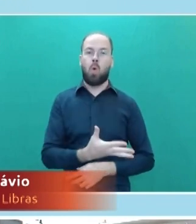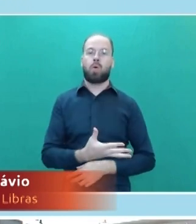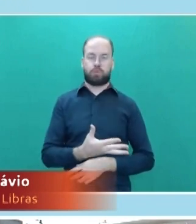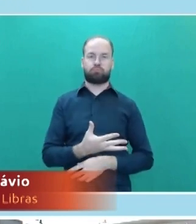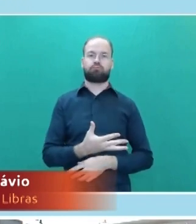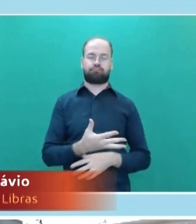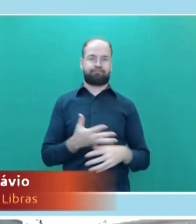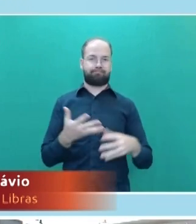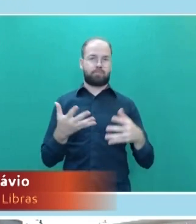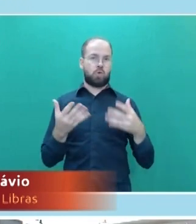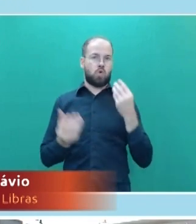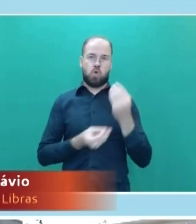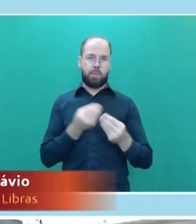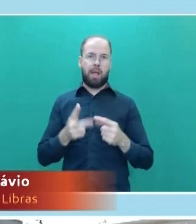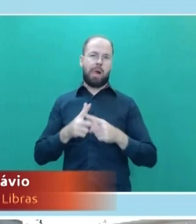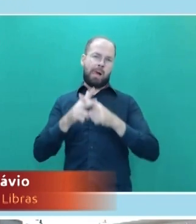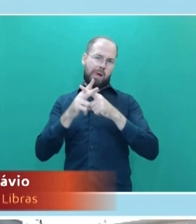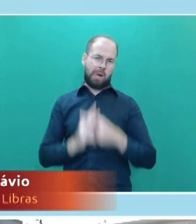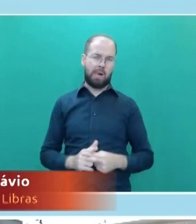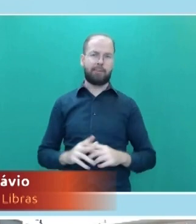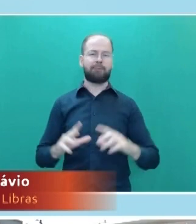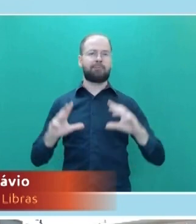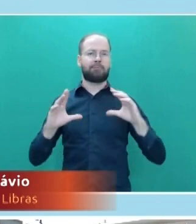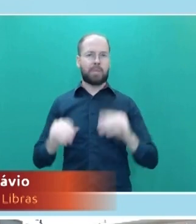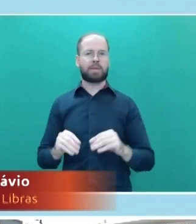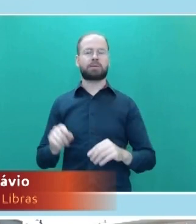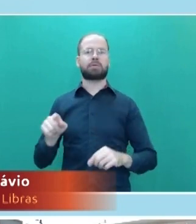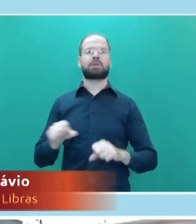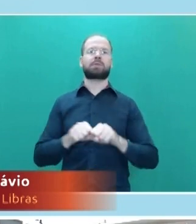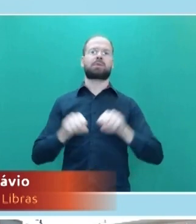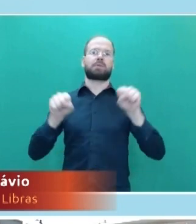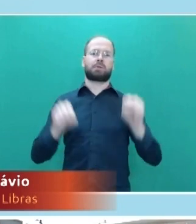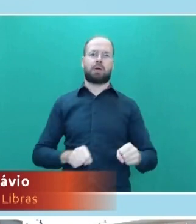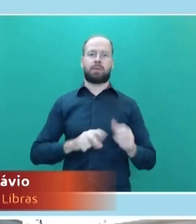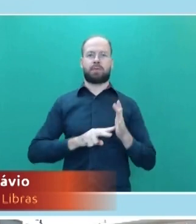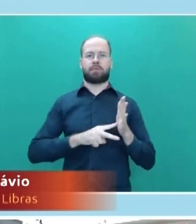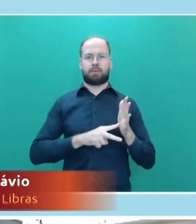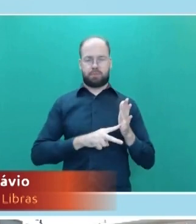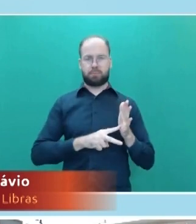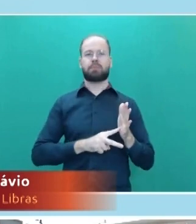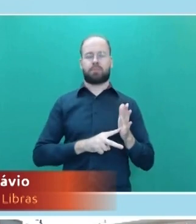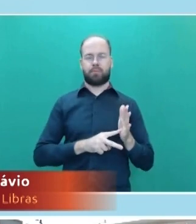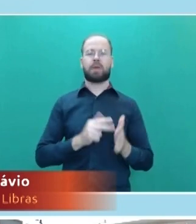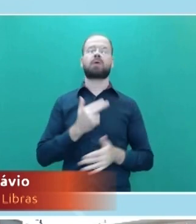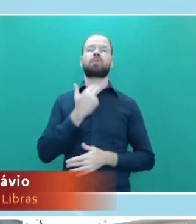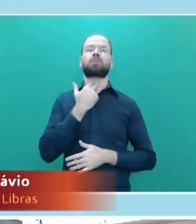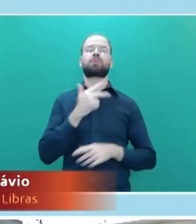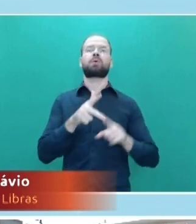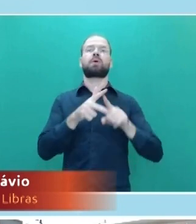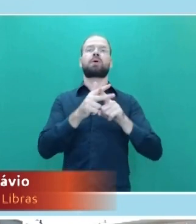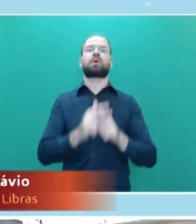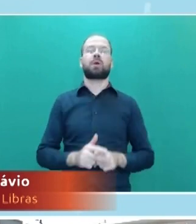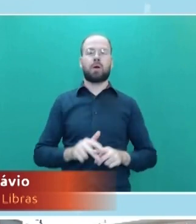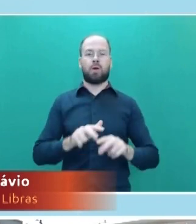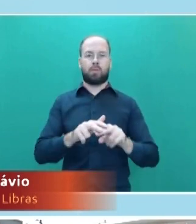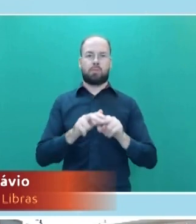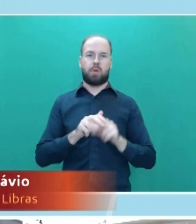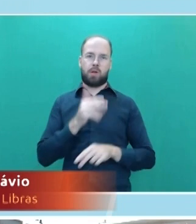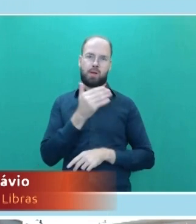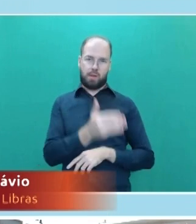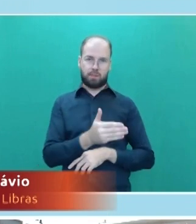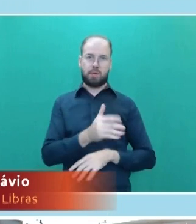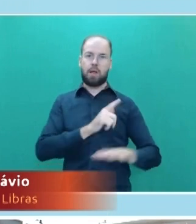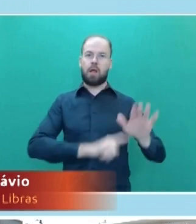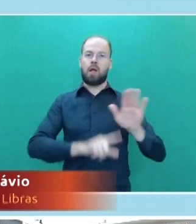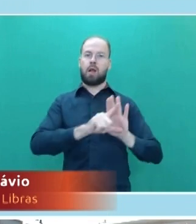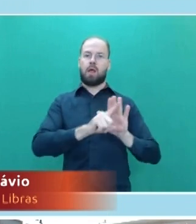no mérito, né, do sistema sindical brasileiro, que não poderia ser feita essa alteração por meio da reforma, por meio de lei